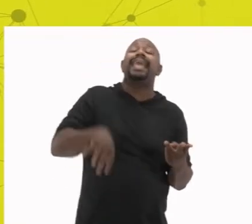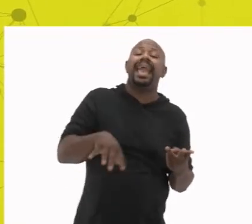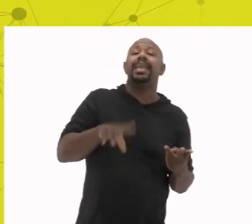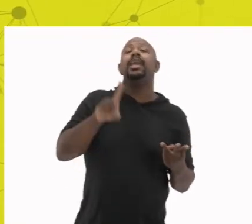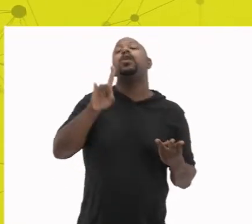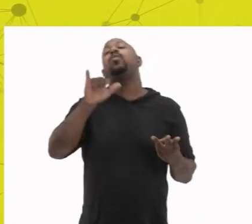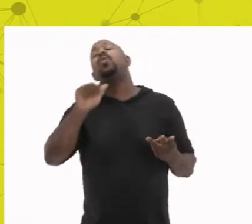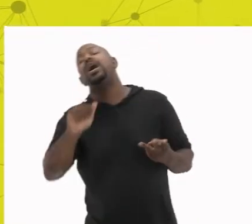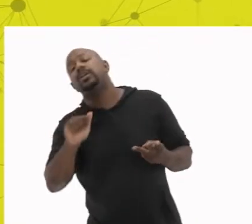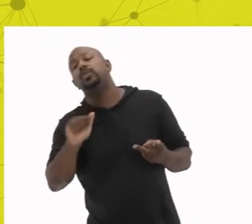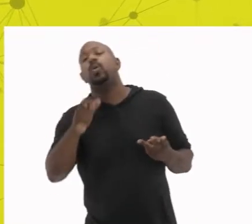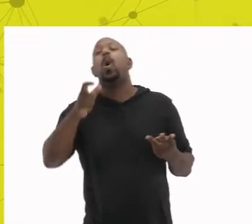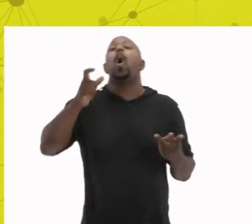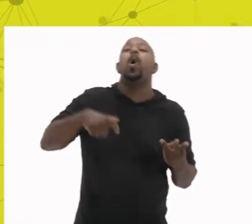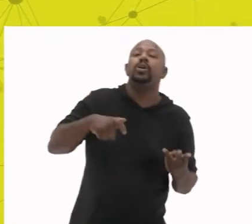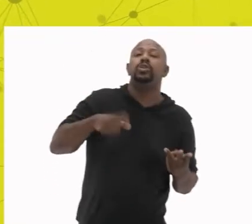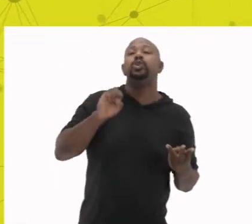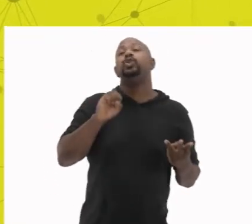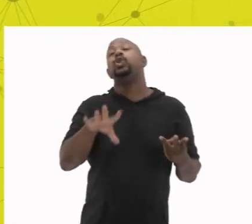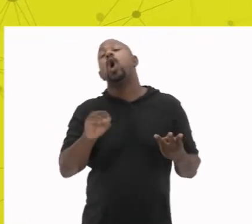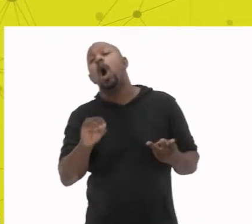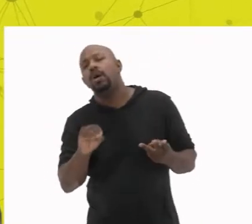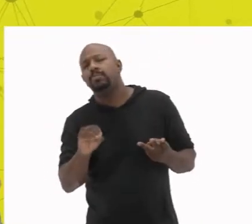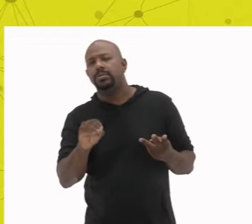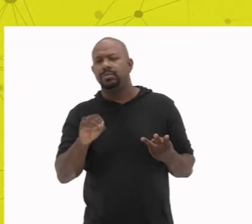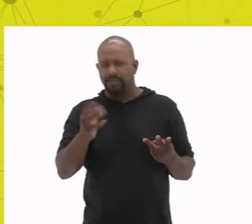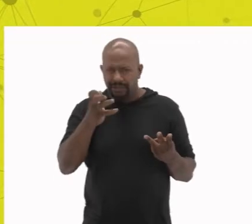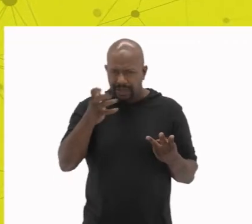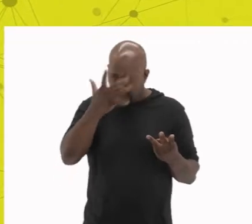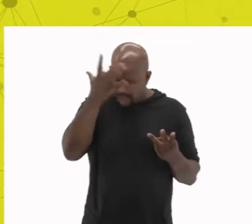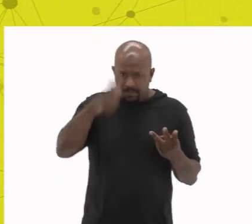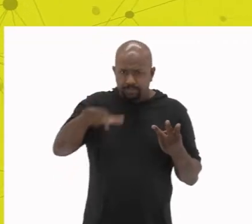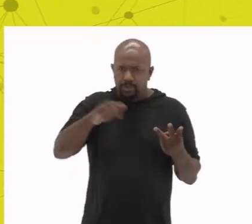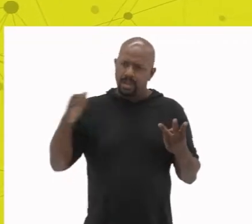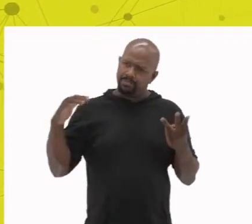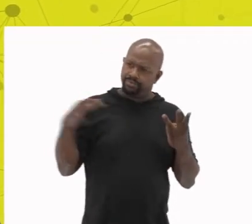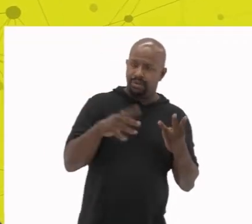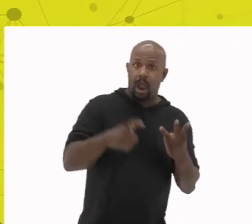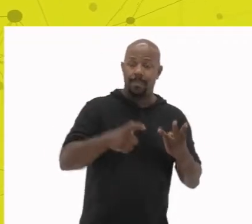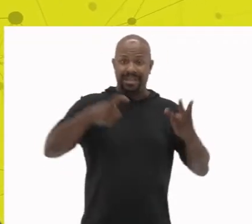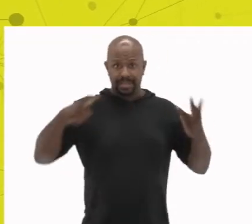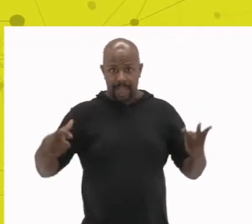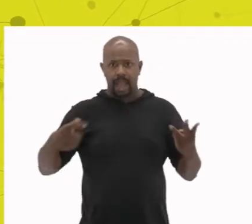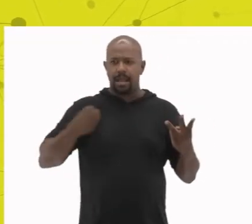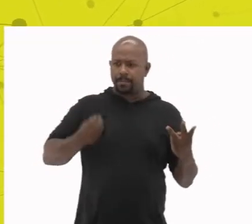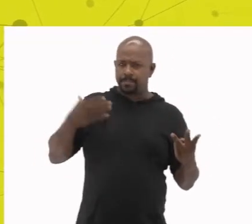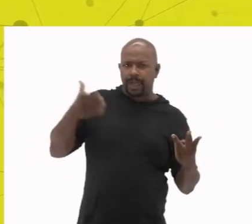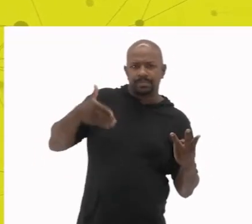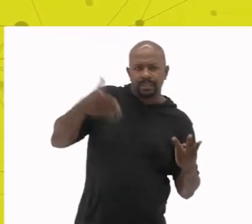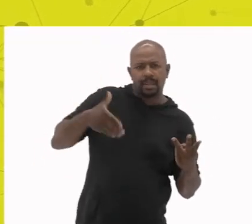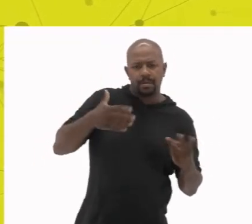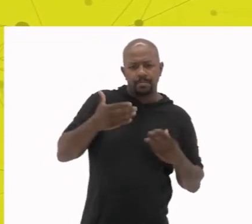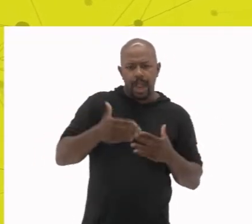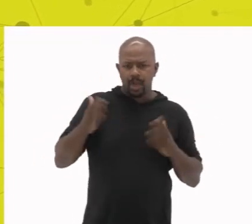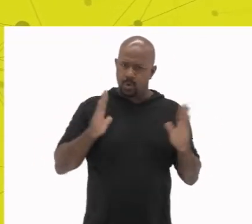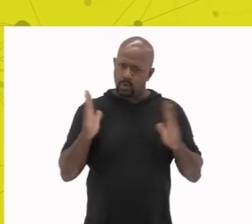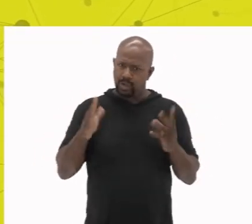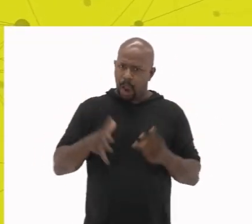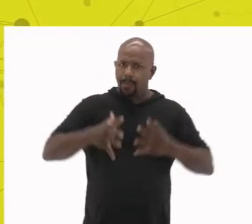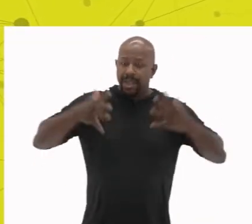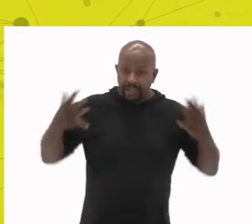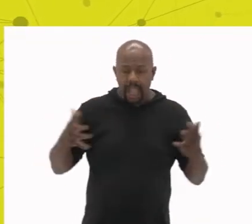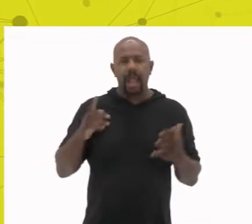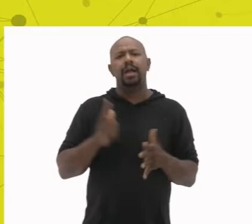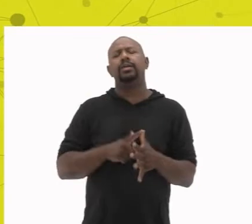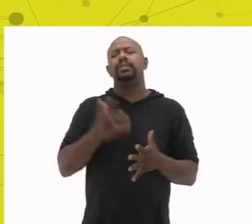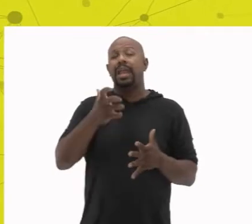Quem, quando, onde, como? Pretende-se aumentar o público? Pretende-se aumentar a participação ao longo de um certo período